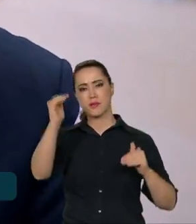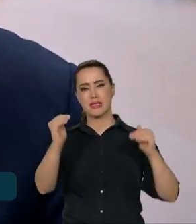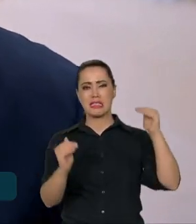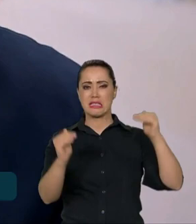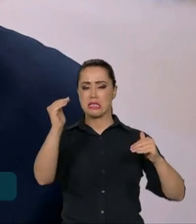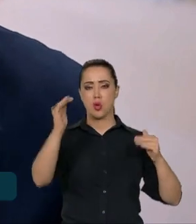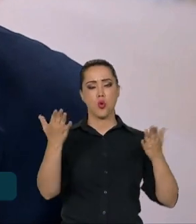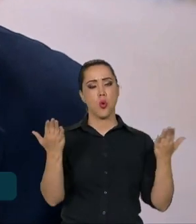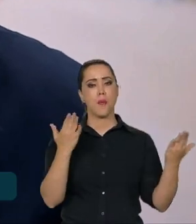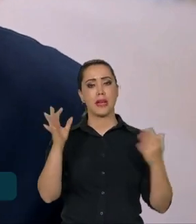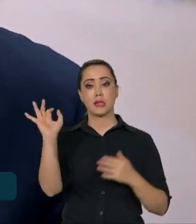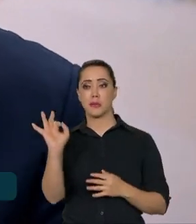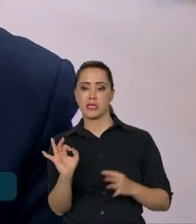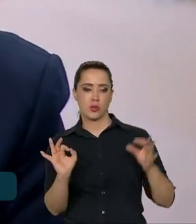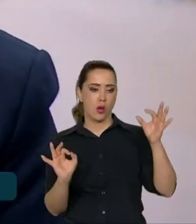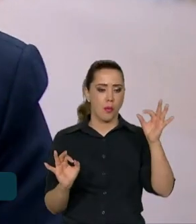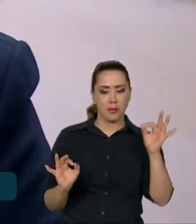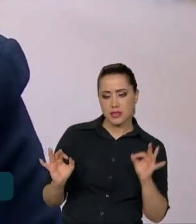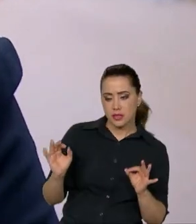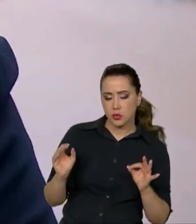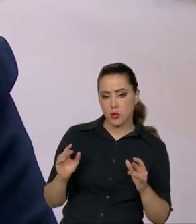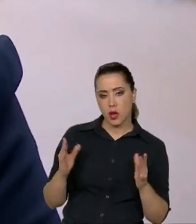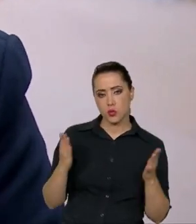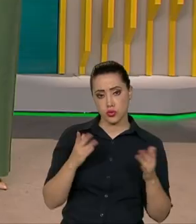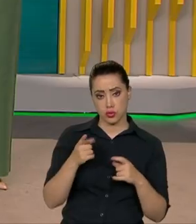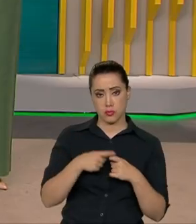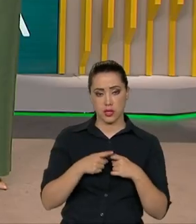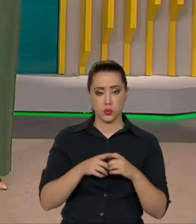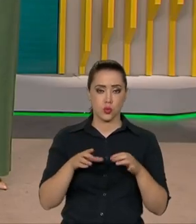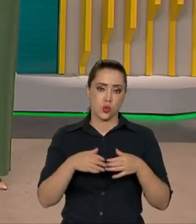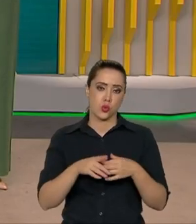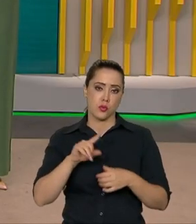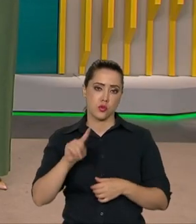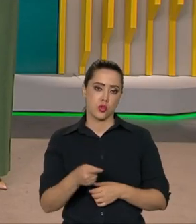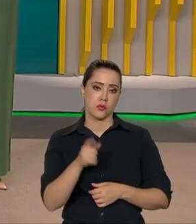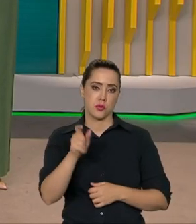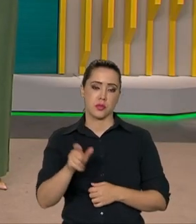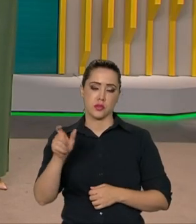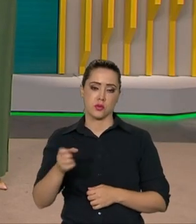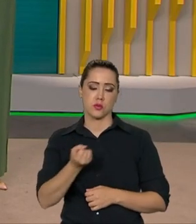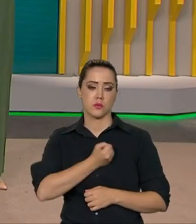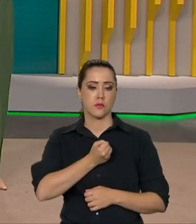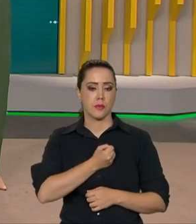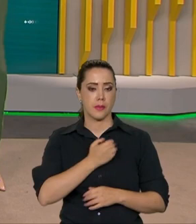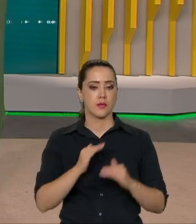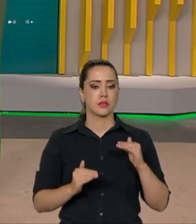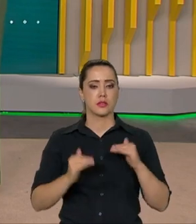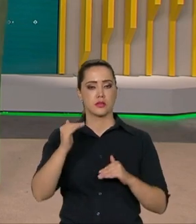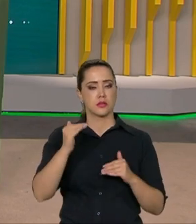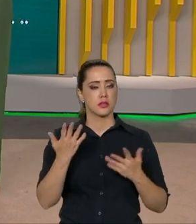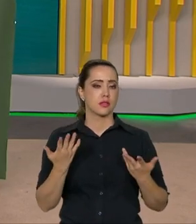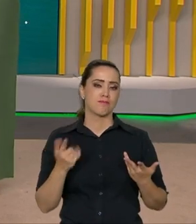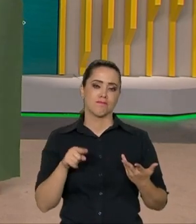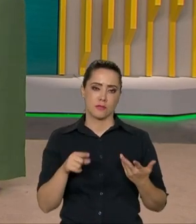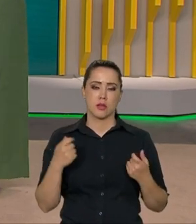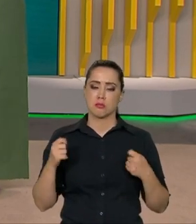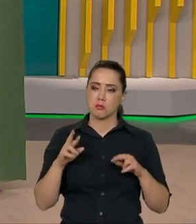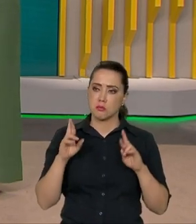a percentual de médicos por mil habitantes. É isso mesmo, números muito desiguais. Tomara que essa